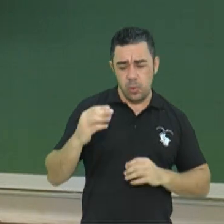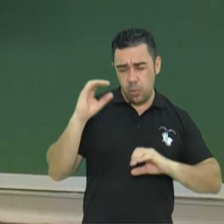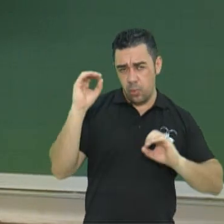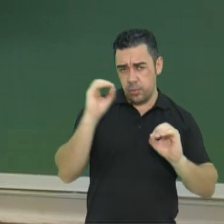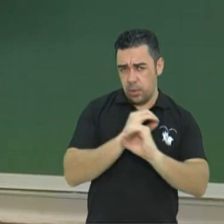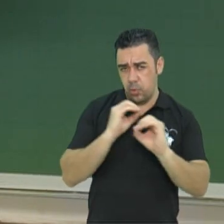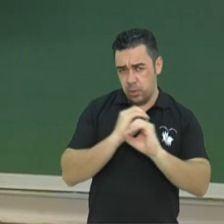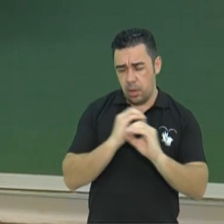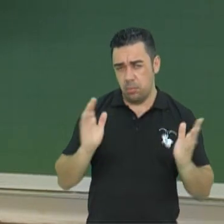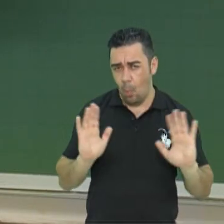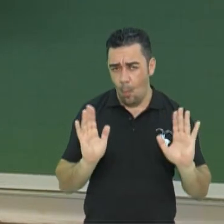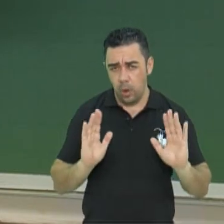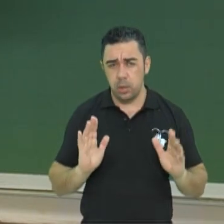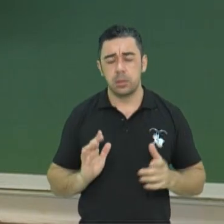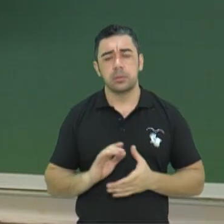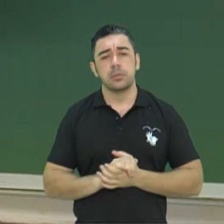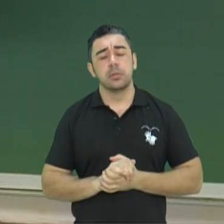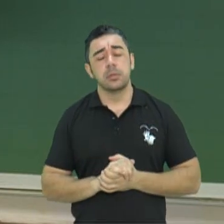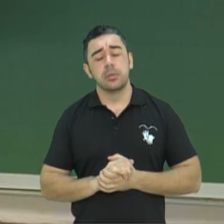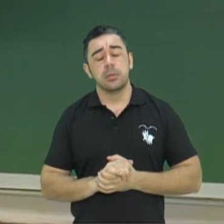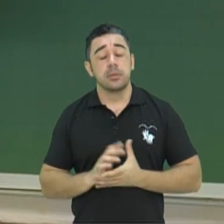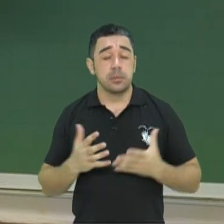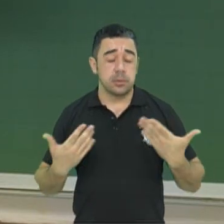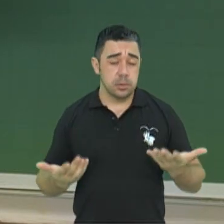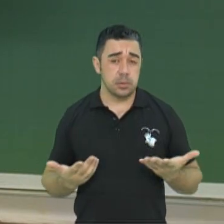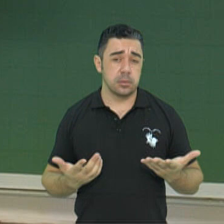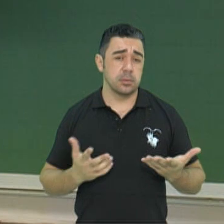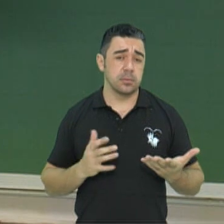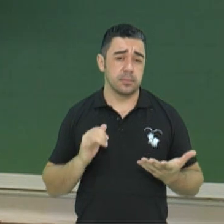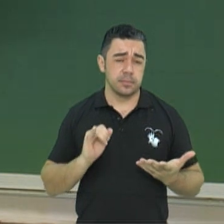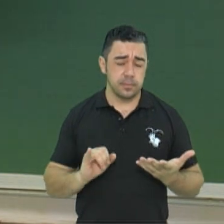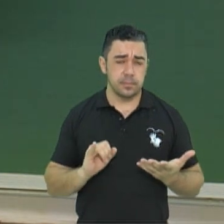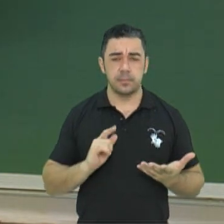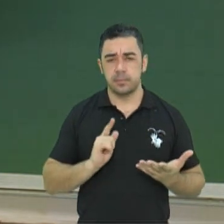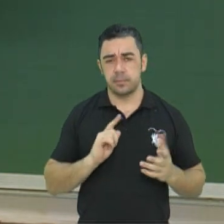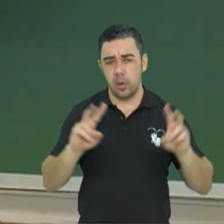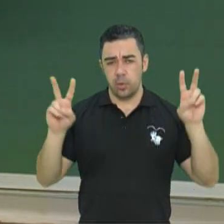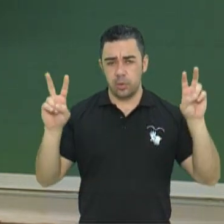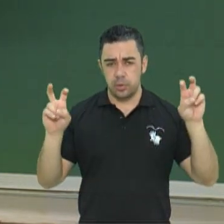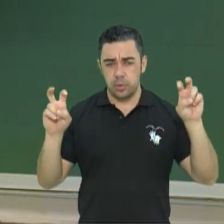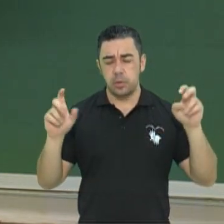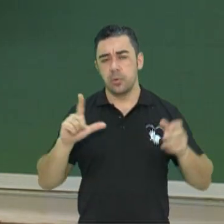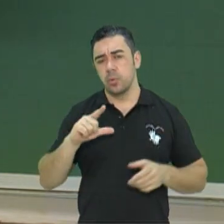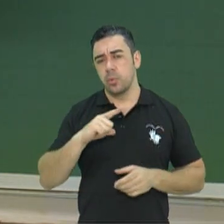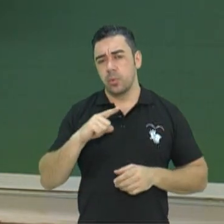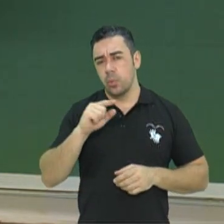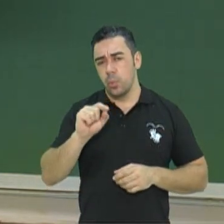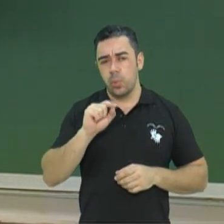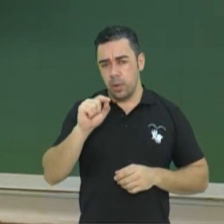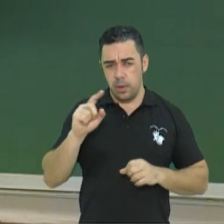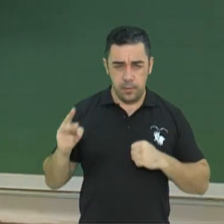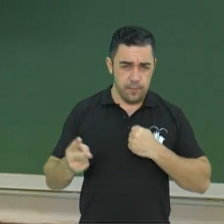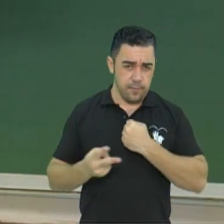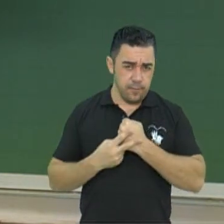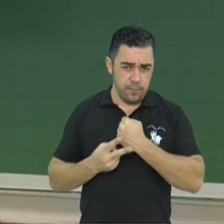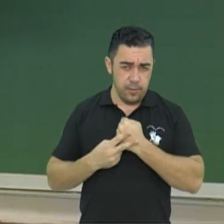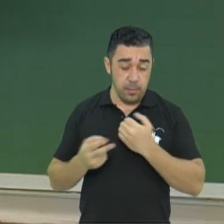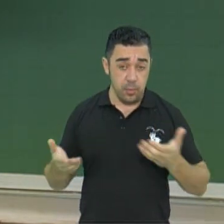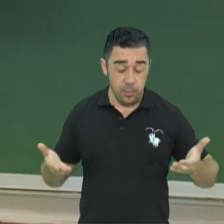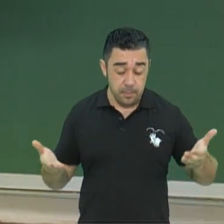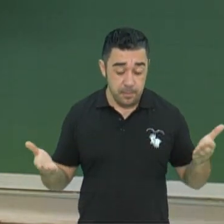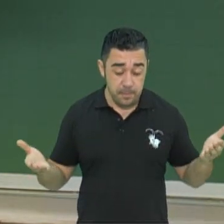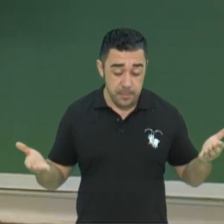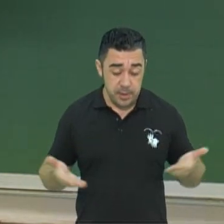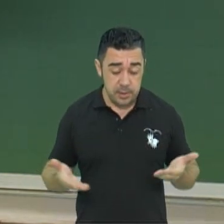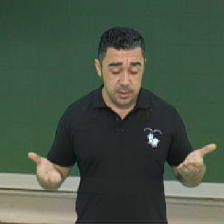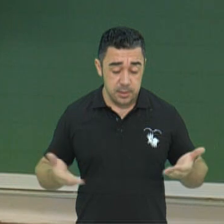neutralidade, se ele passa subjetividade, se é no título a abordagem ali do verbo no